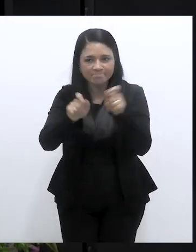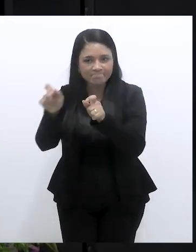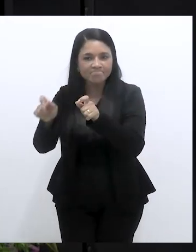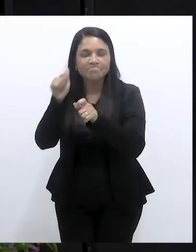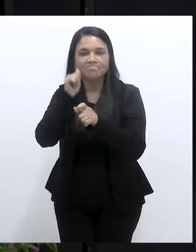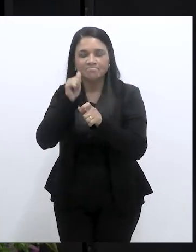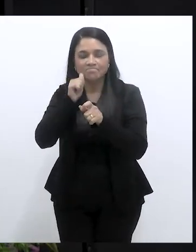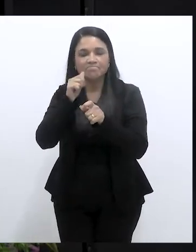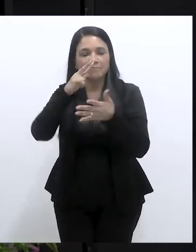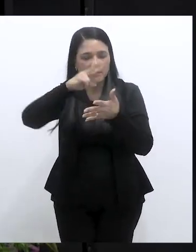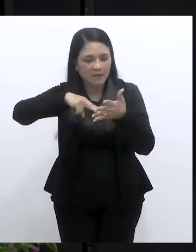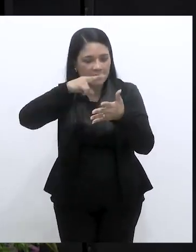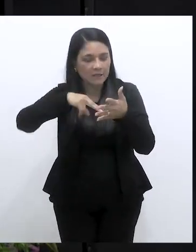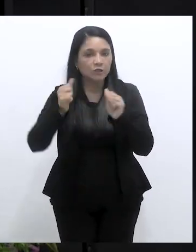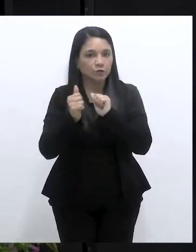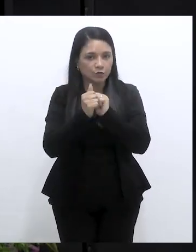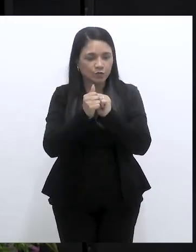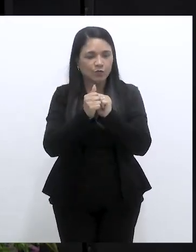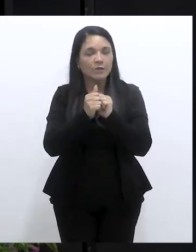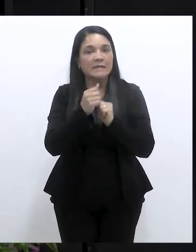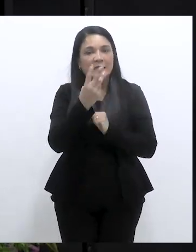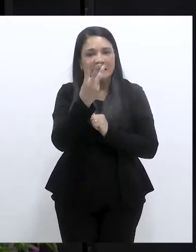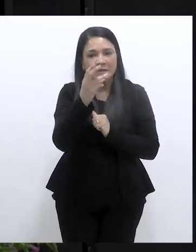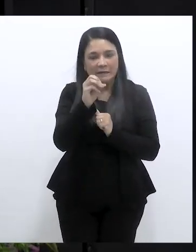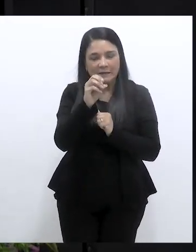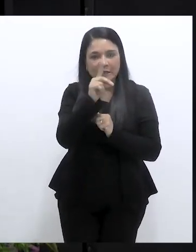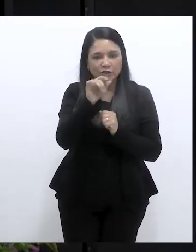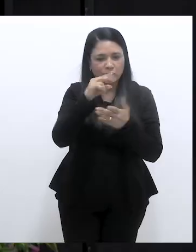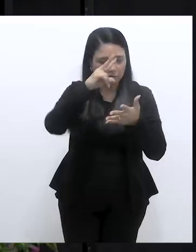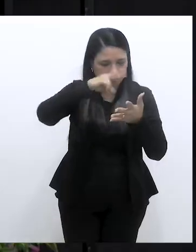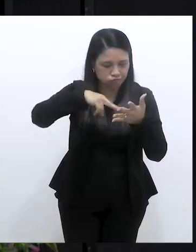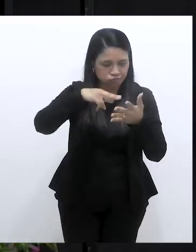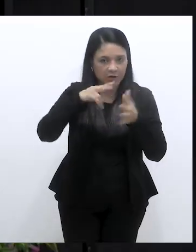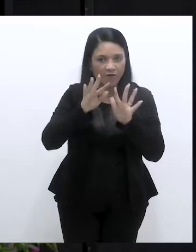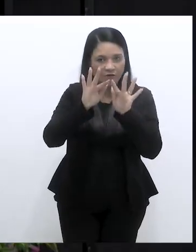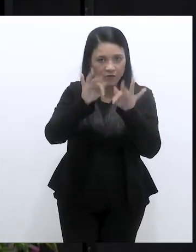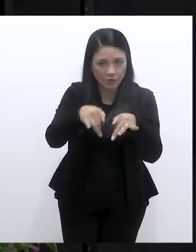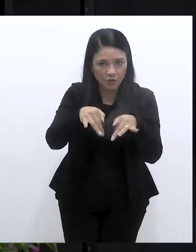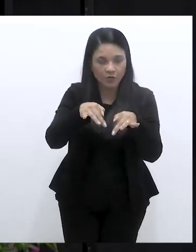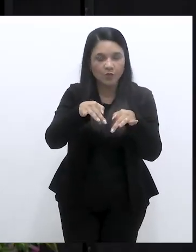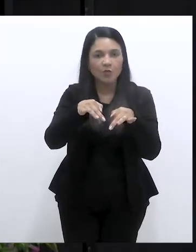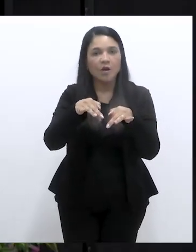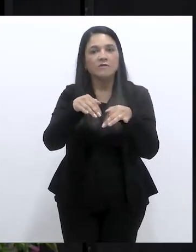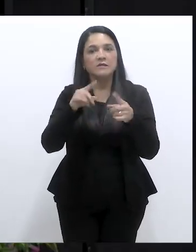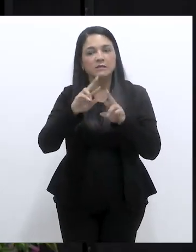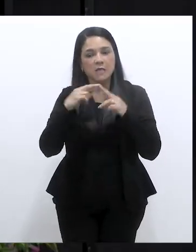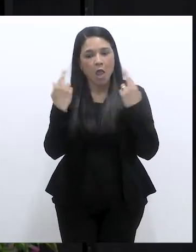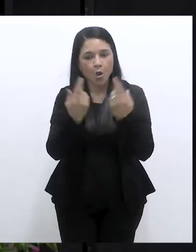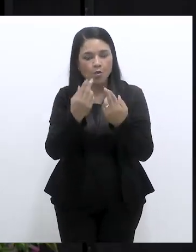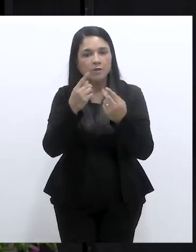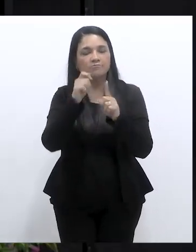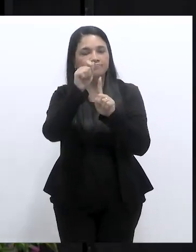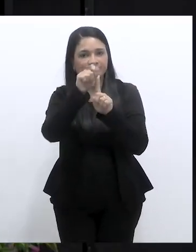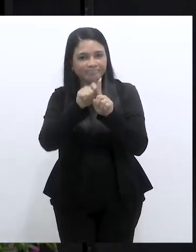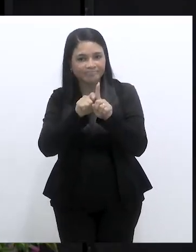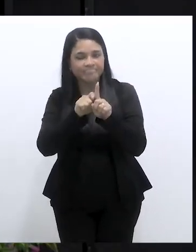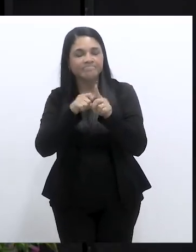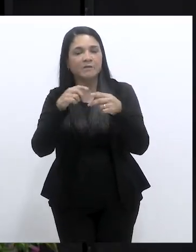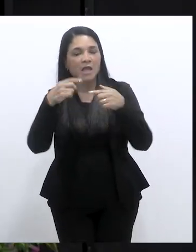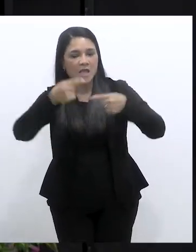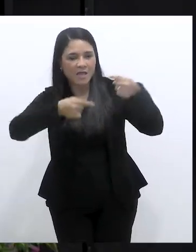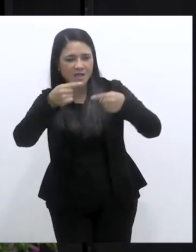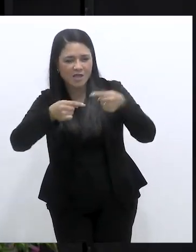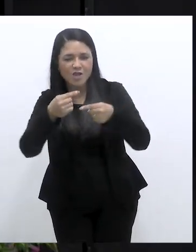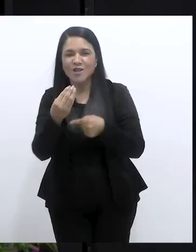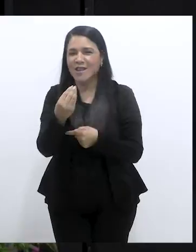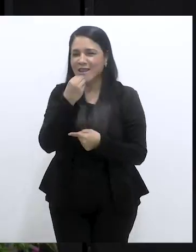ler O Pequeno Príncipe. E quando finalmente, depois de 30 dias de leitura do livro, vocês se reúnem para debater essa obra com